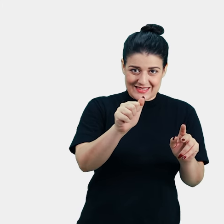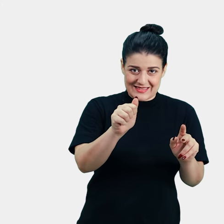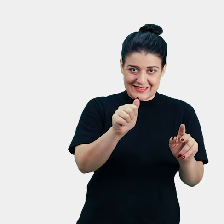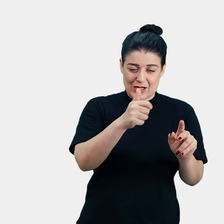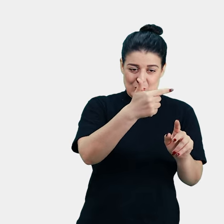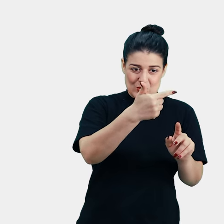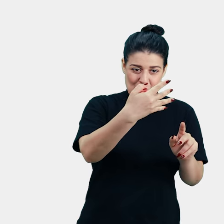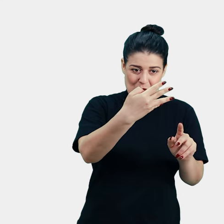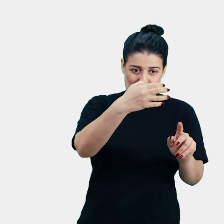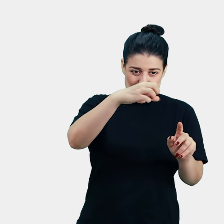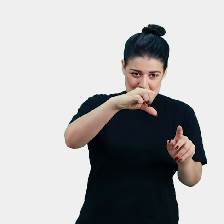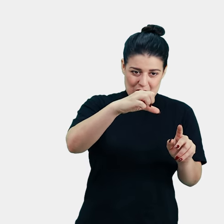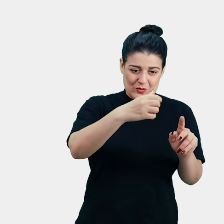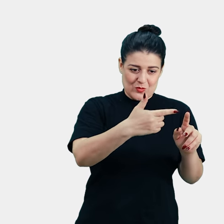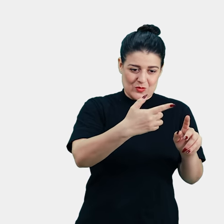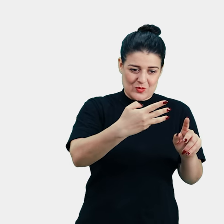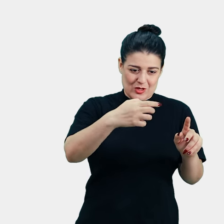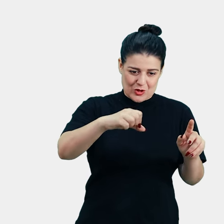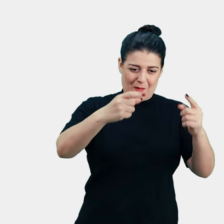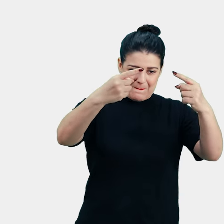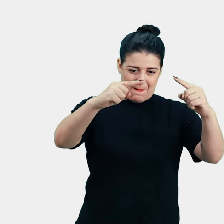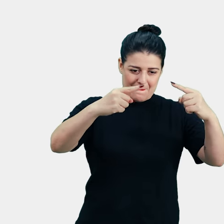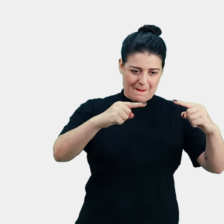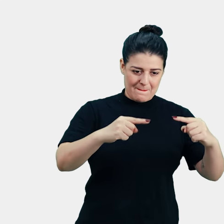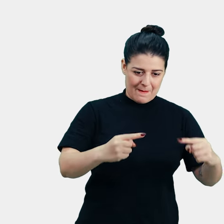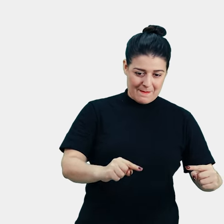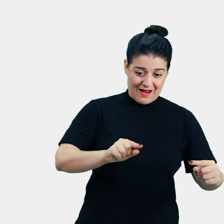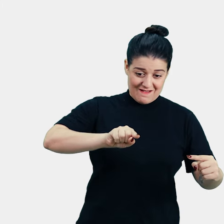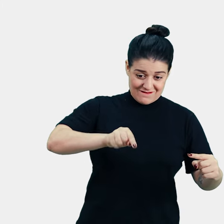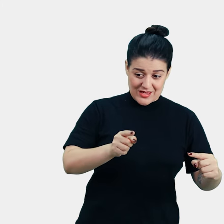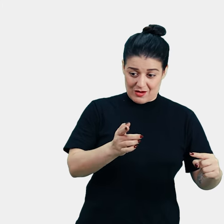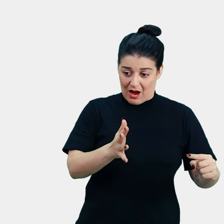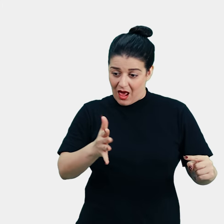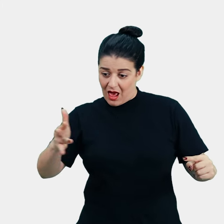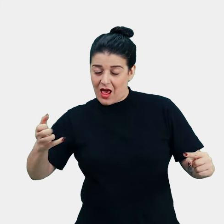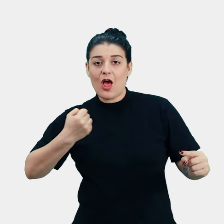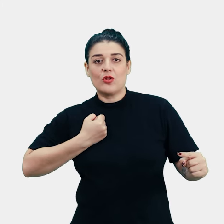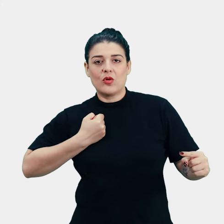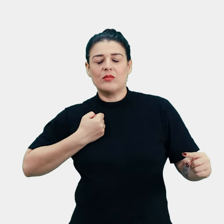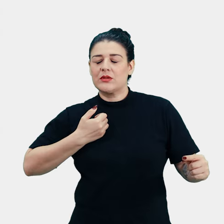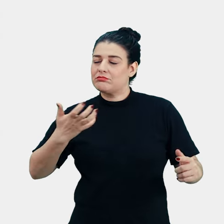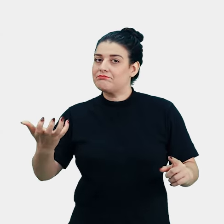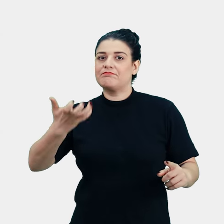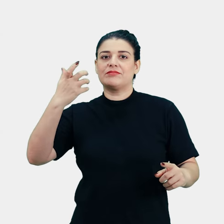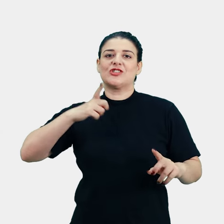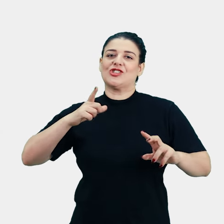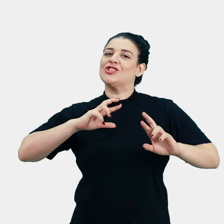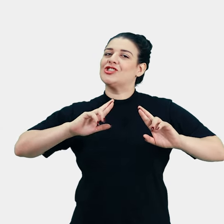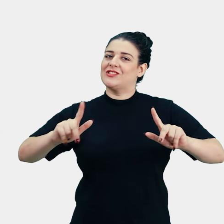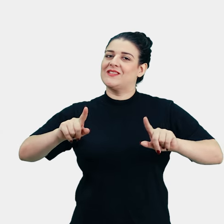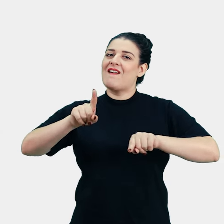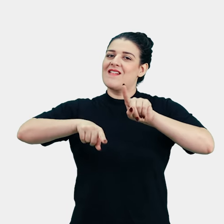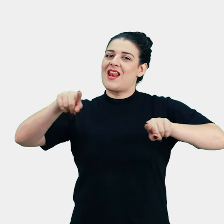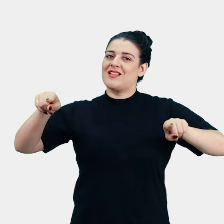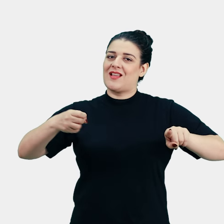aqui 249, 249, 249, após a vírgula, a gente nitidamente observa uma grande